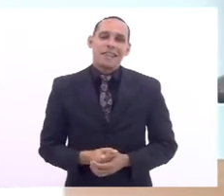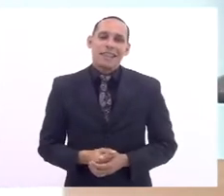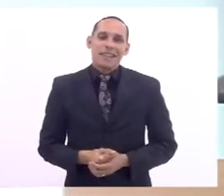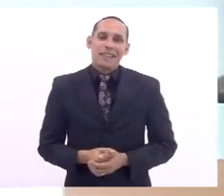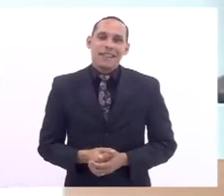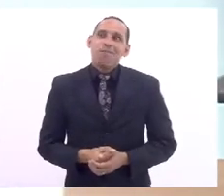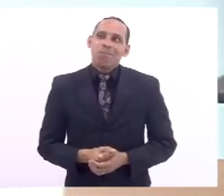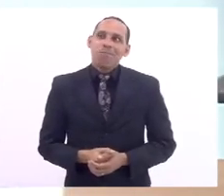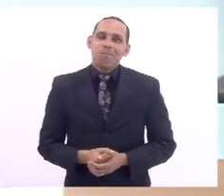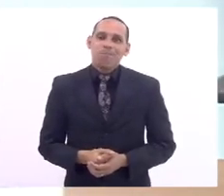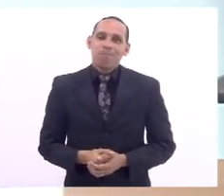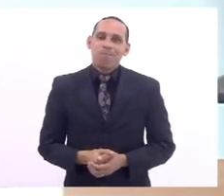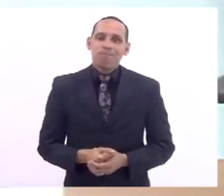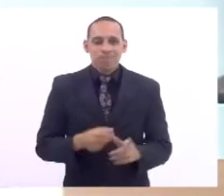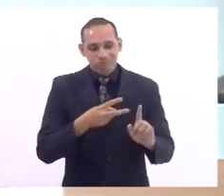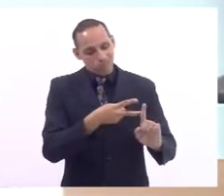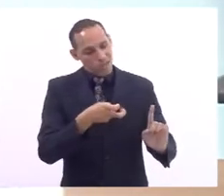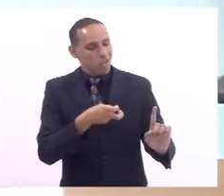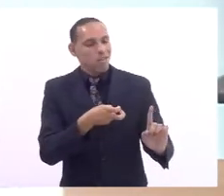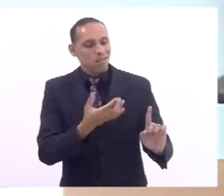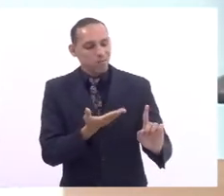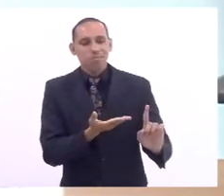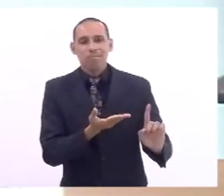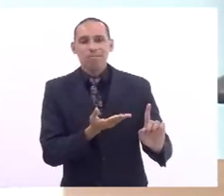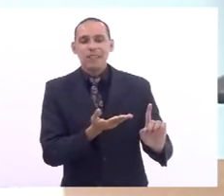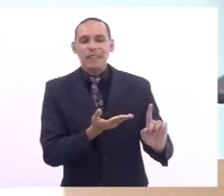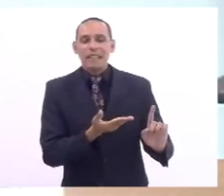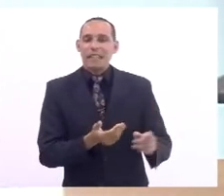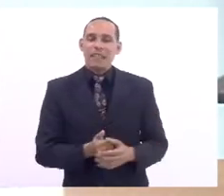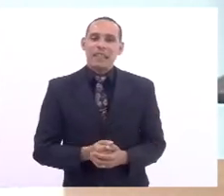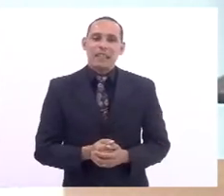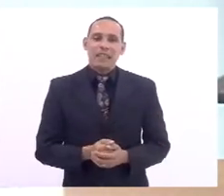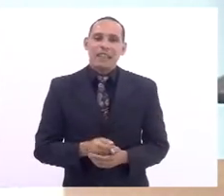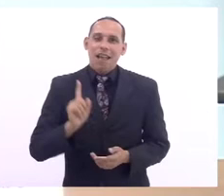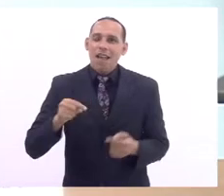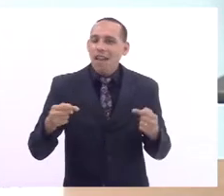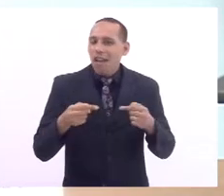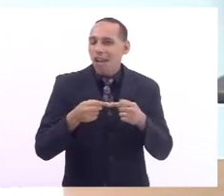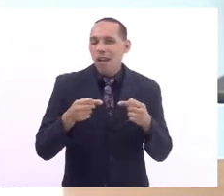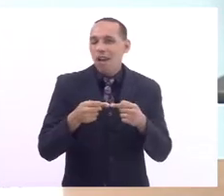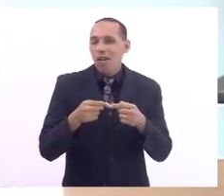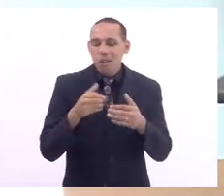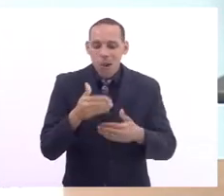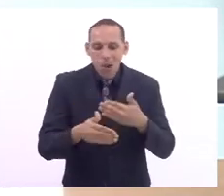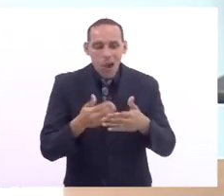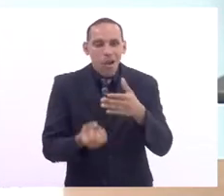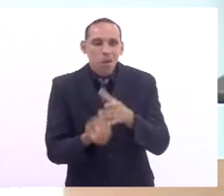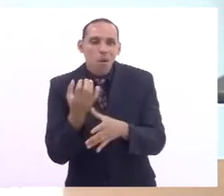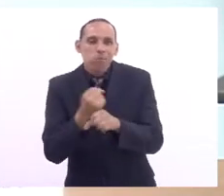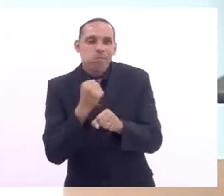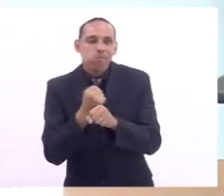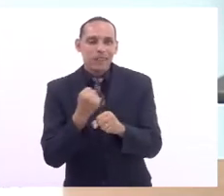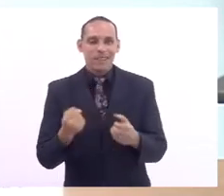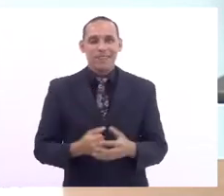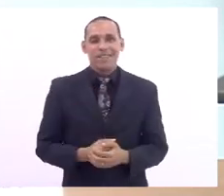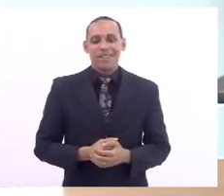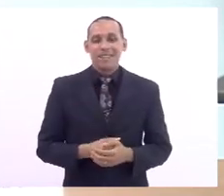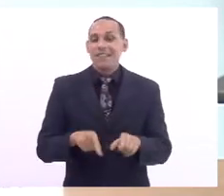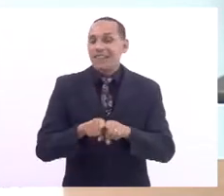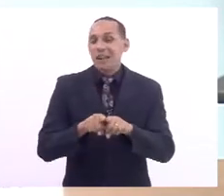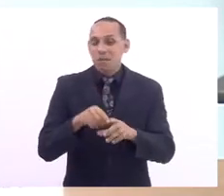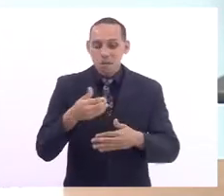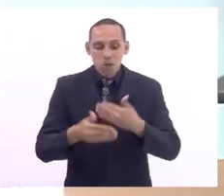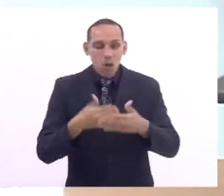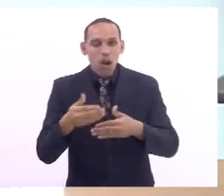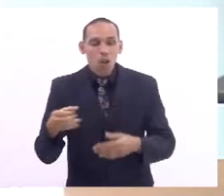acho que esse conhecimento ele fala desse processo de construção e ele fala desse processo de